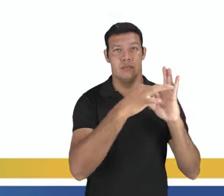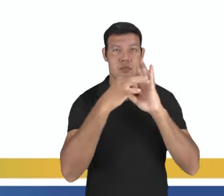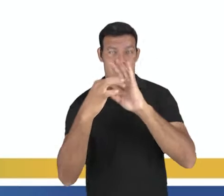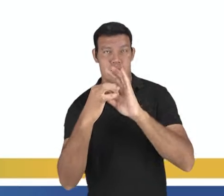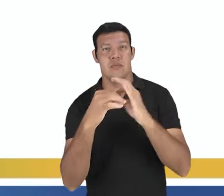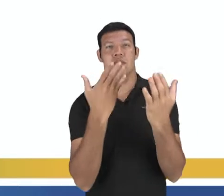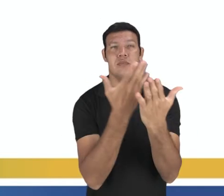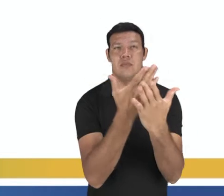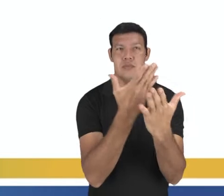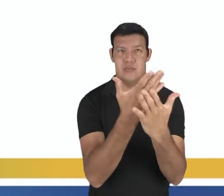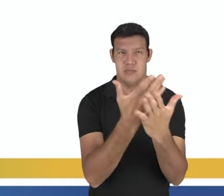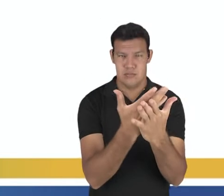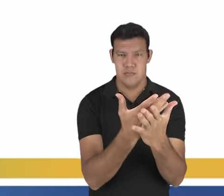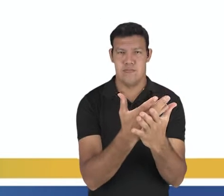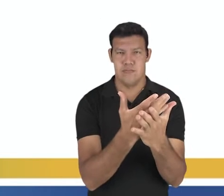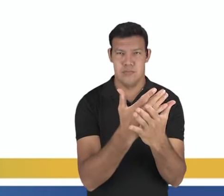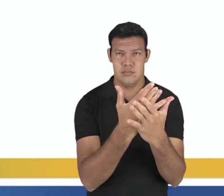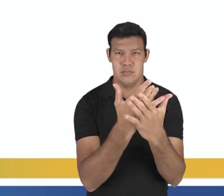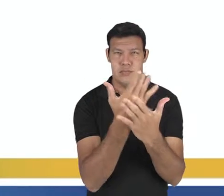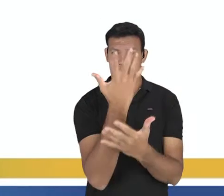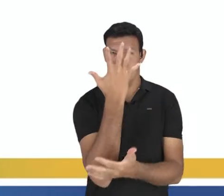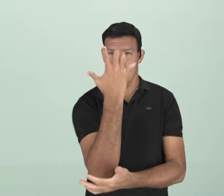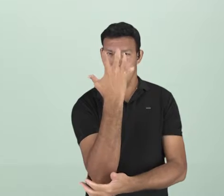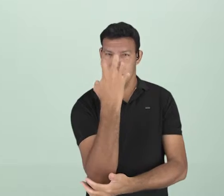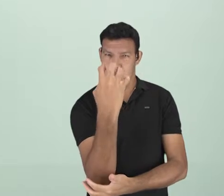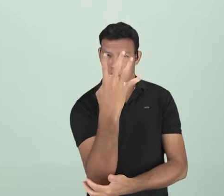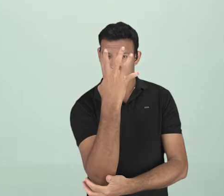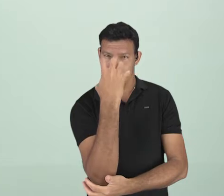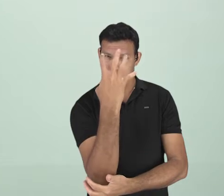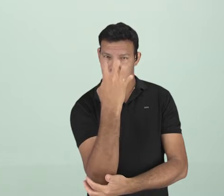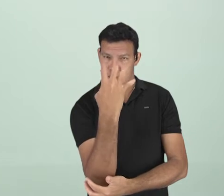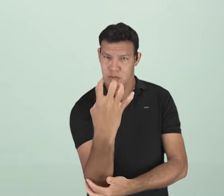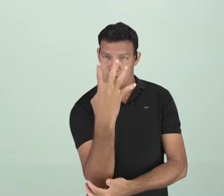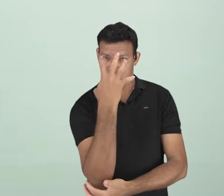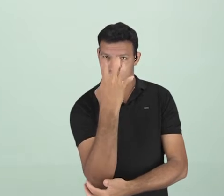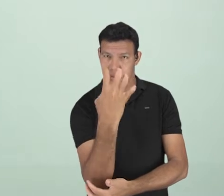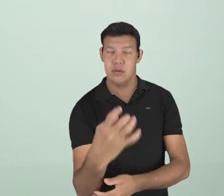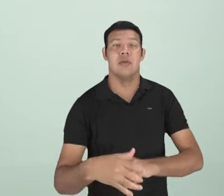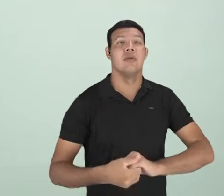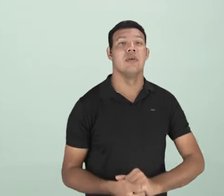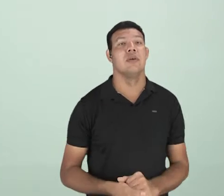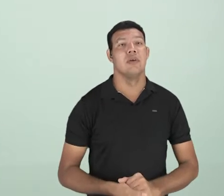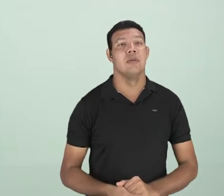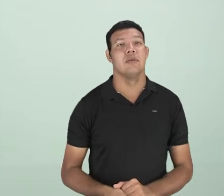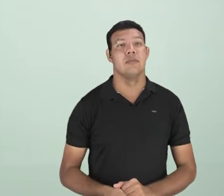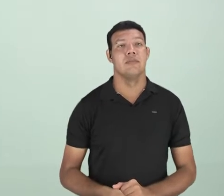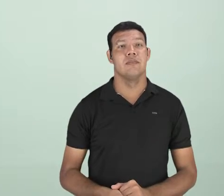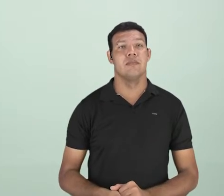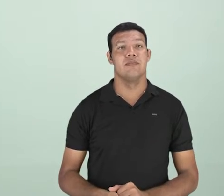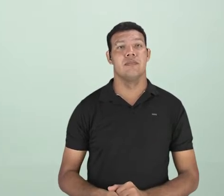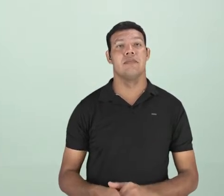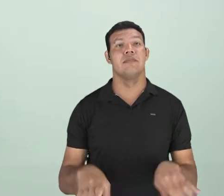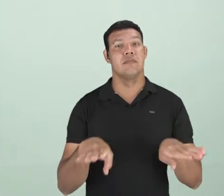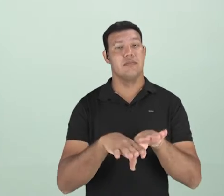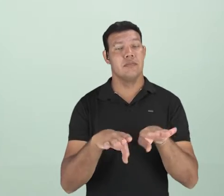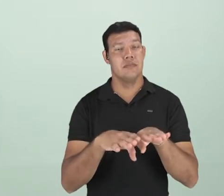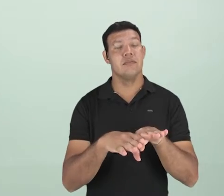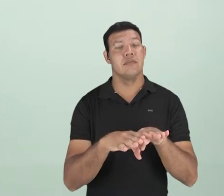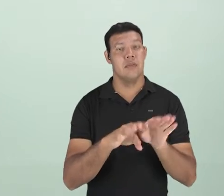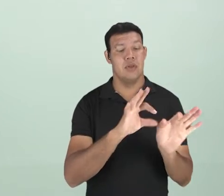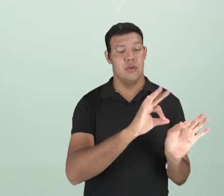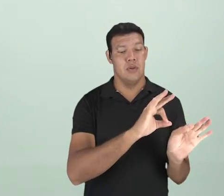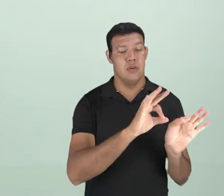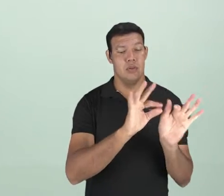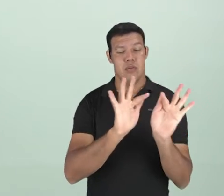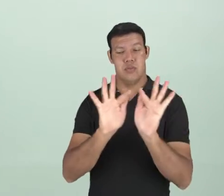que você chama o leitor para se dizer: ei, vem cá, esse tema é legal, vamos trabalhar com ele. E aí nós também temos o